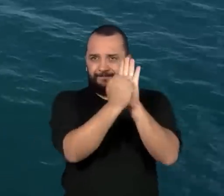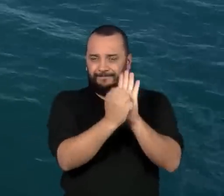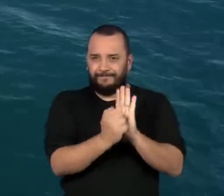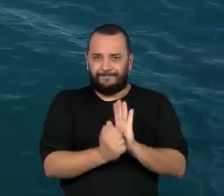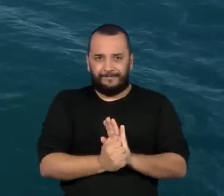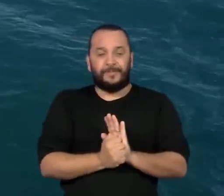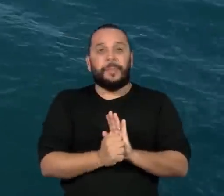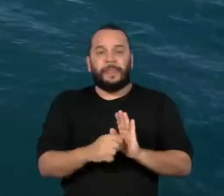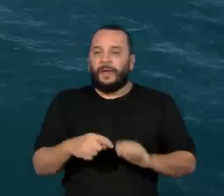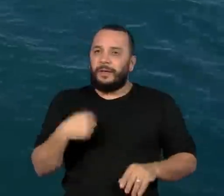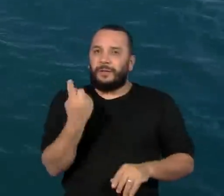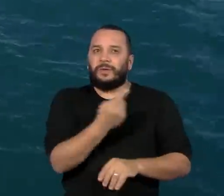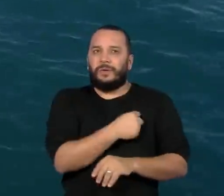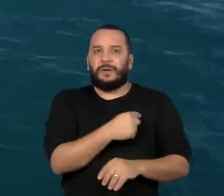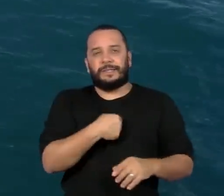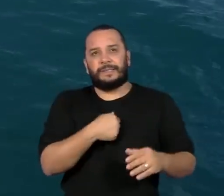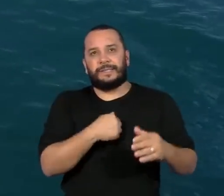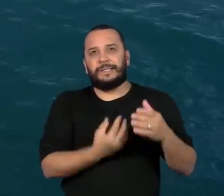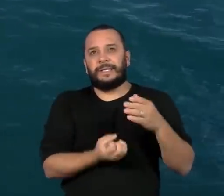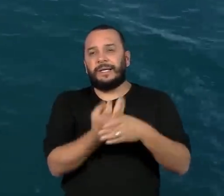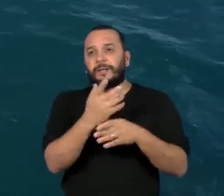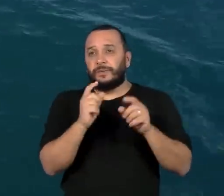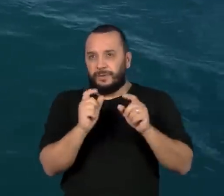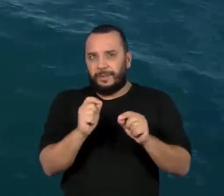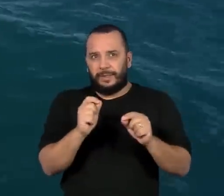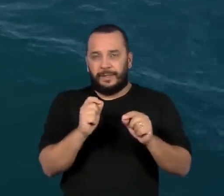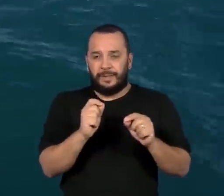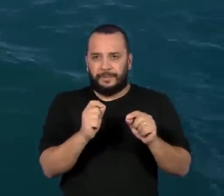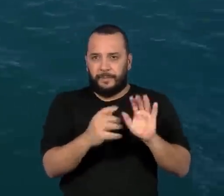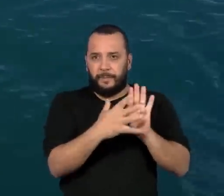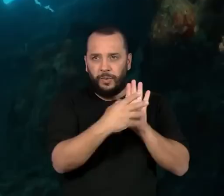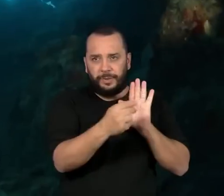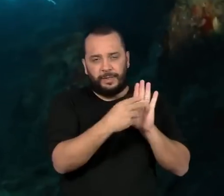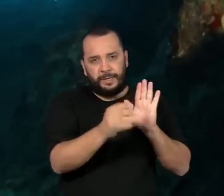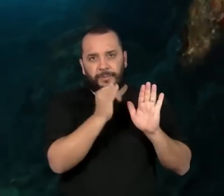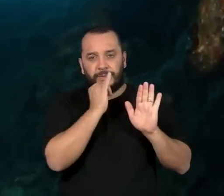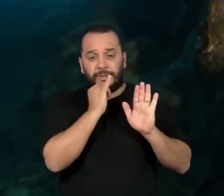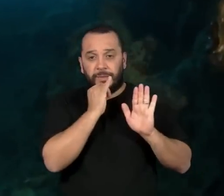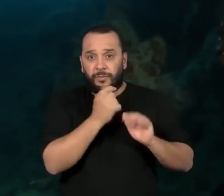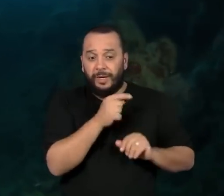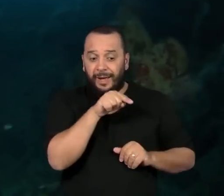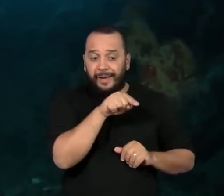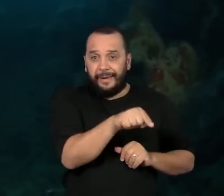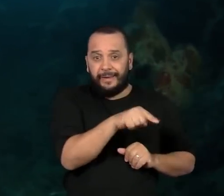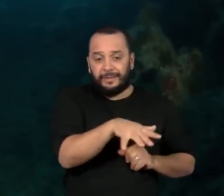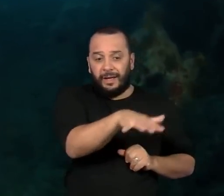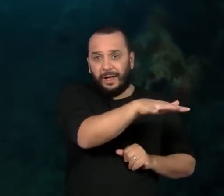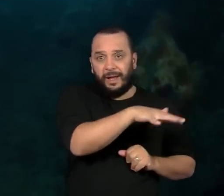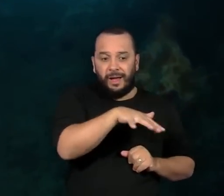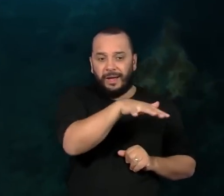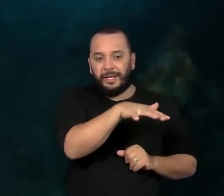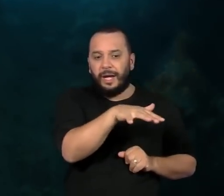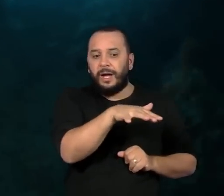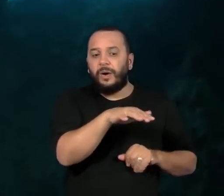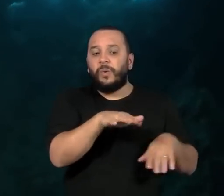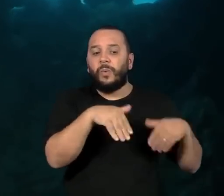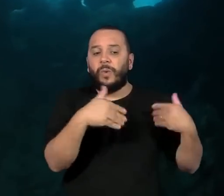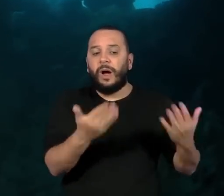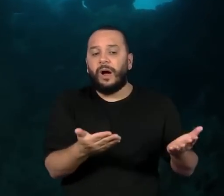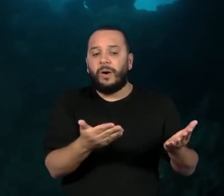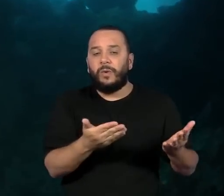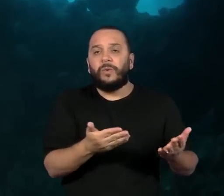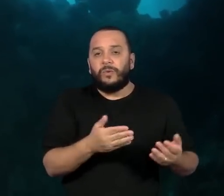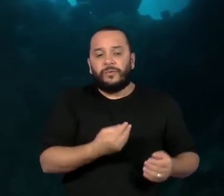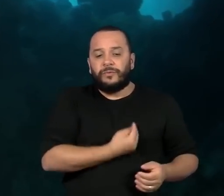fez modelagens, usando cada tipo de área, como seria a distribuição dessas espécies em toda a região do